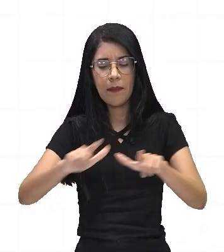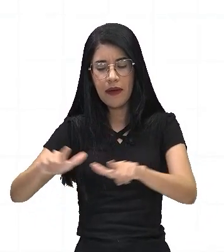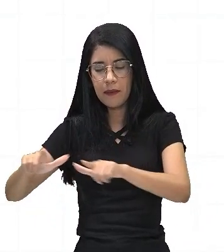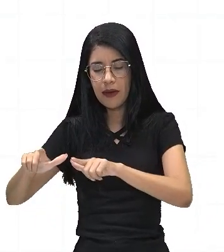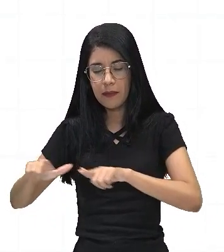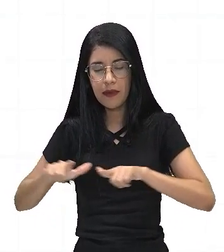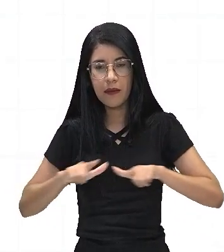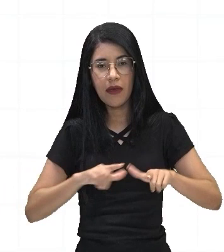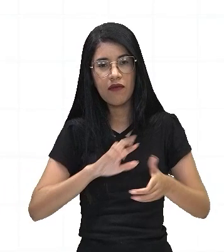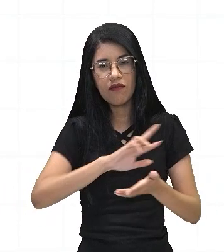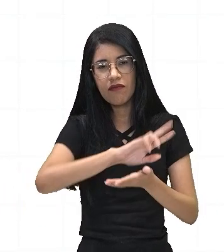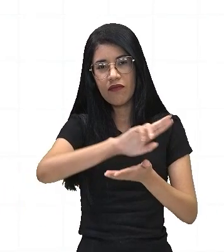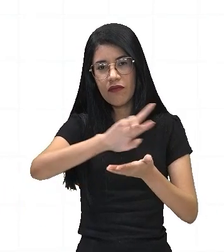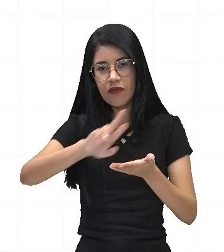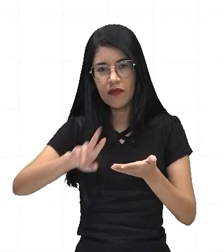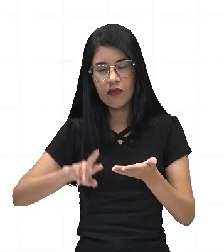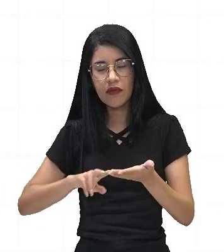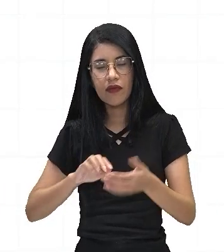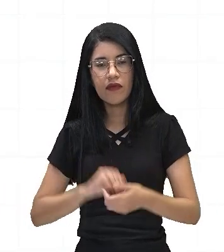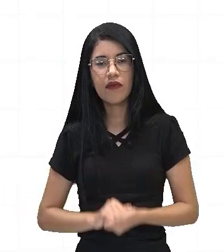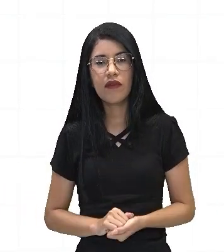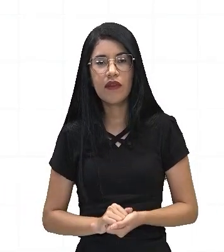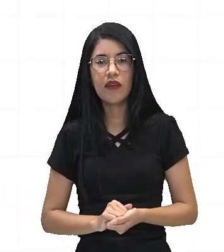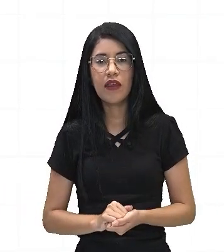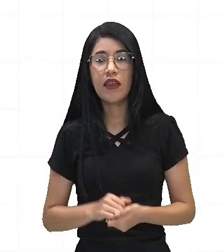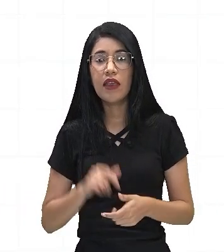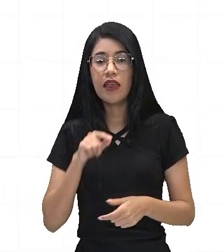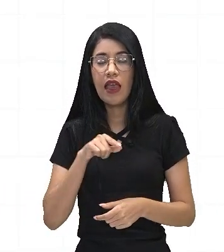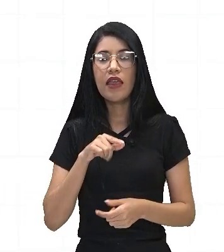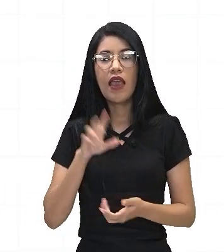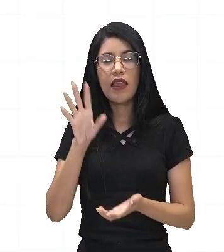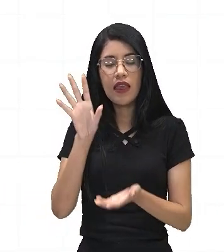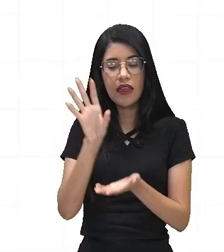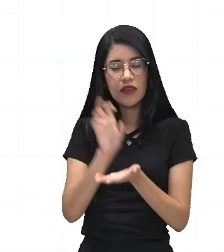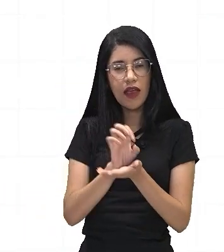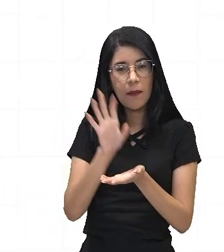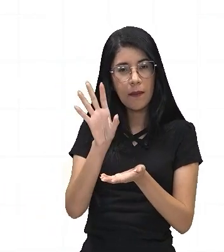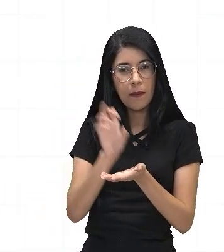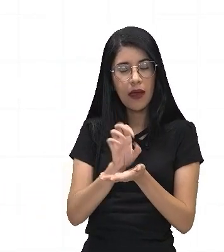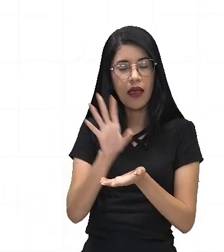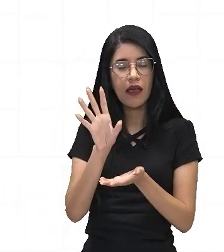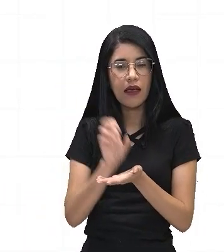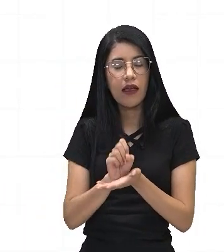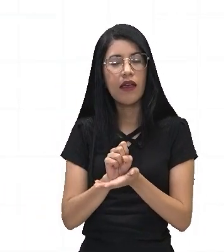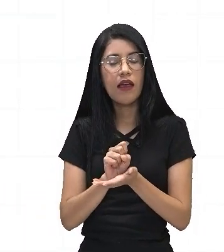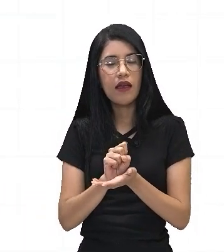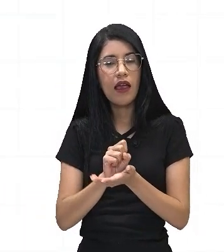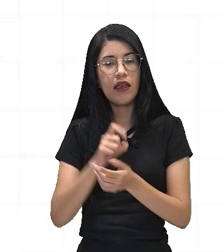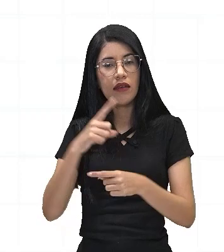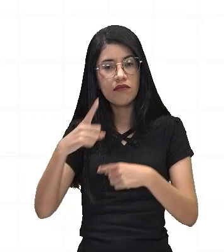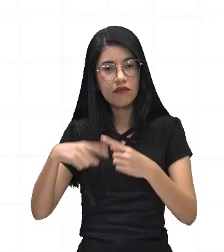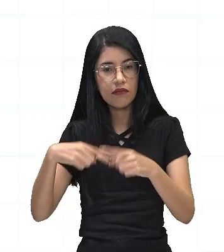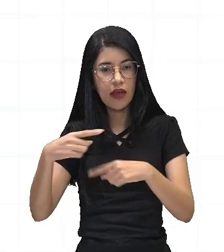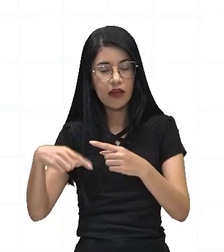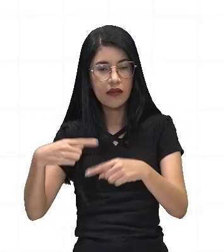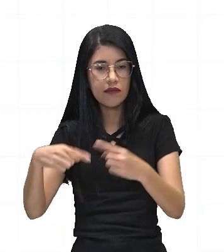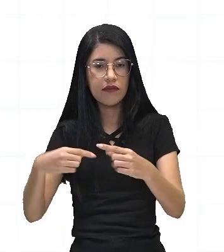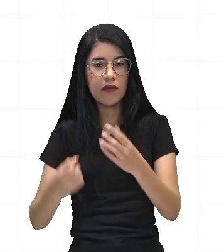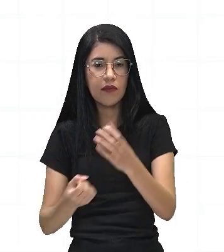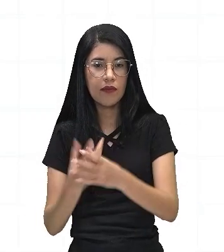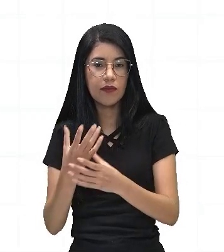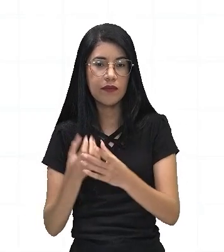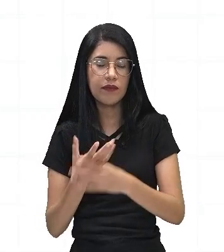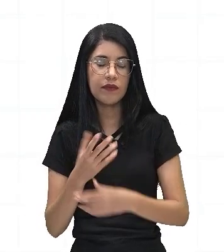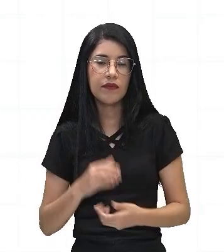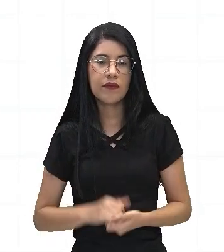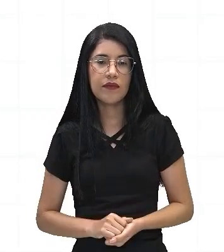você pode observar na imagem. E são essas placas ali que vão conseguir, esses painéis, né, que vão conseguir captar essa energia